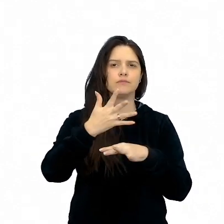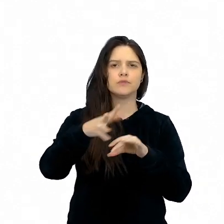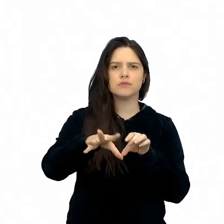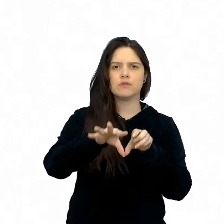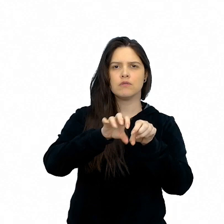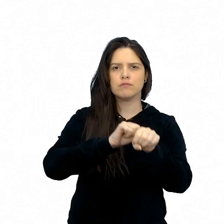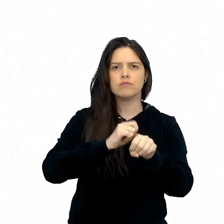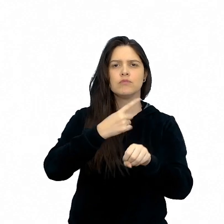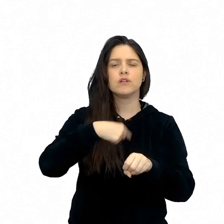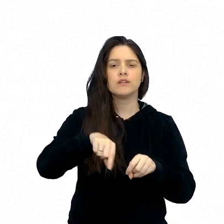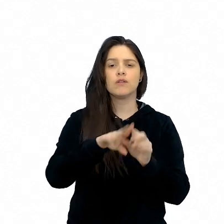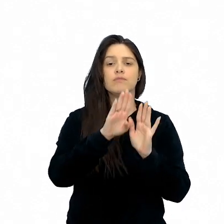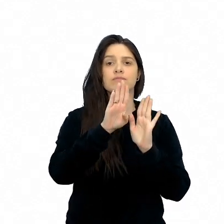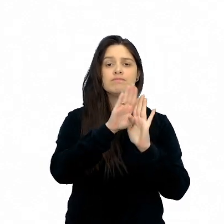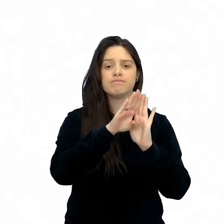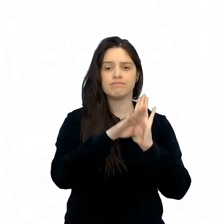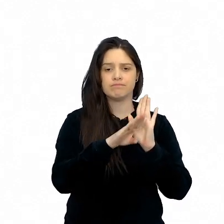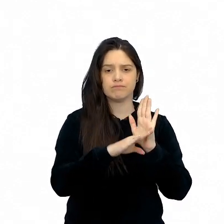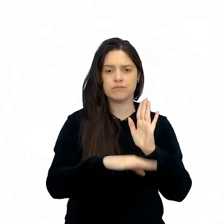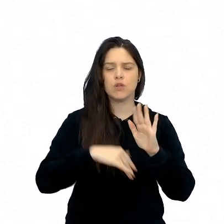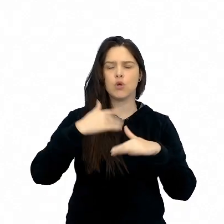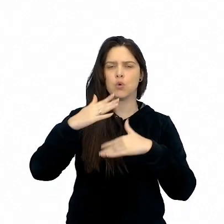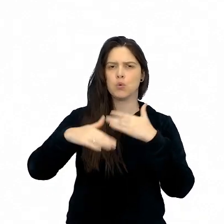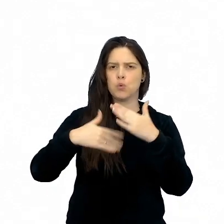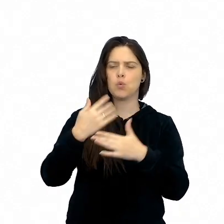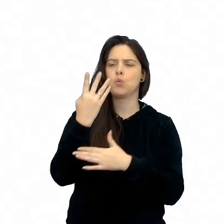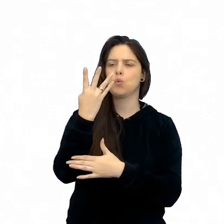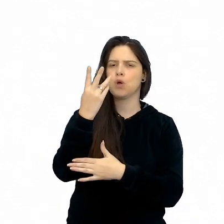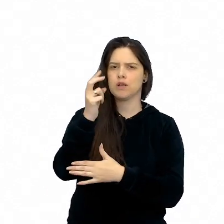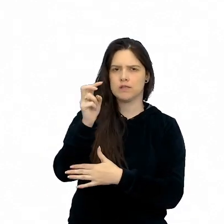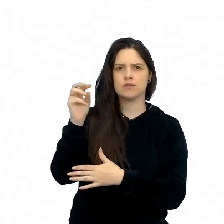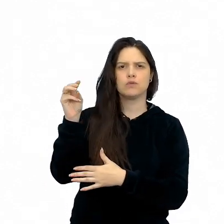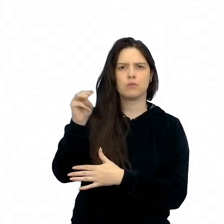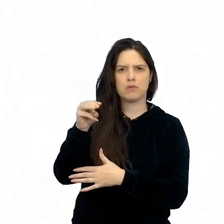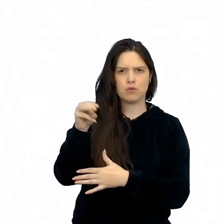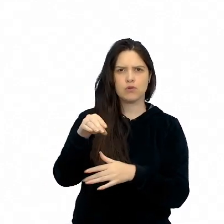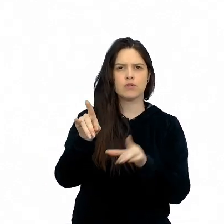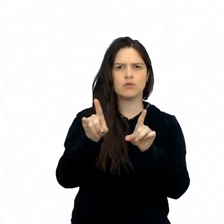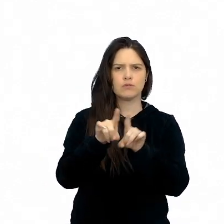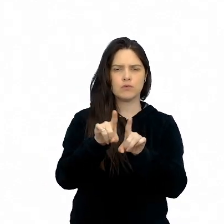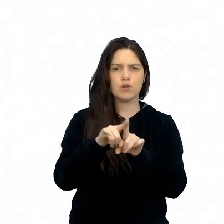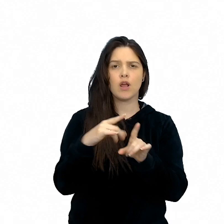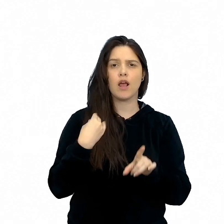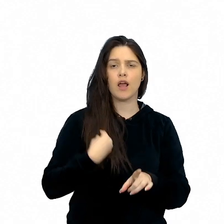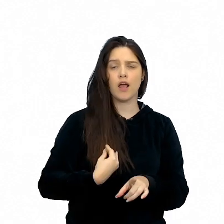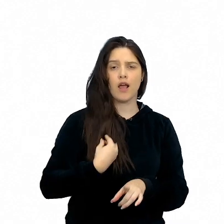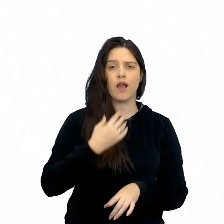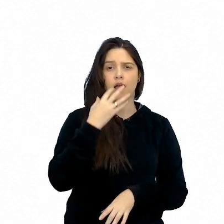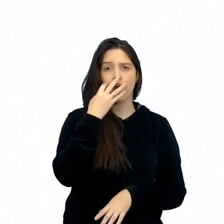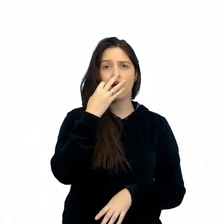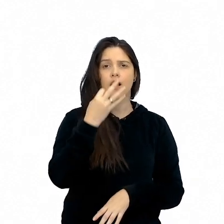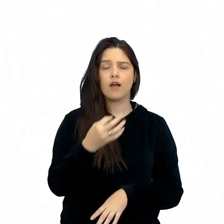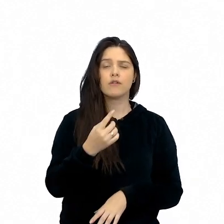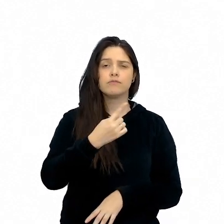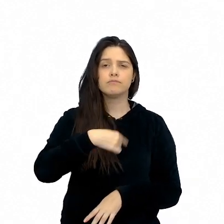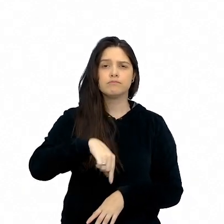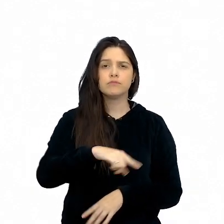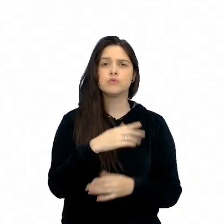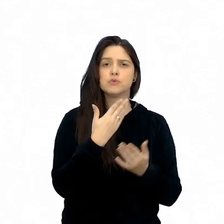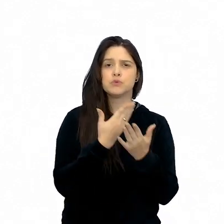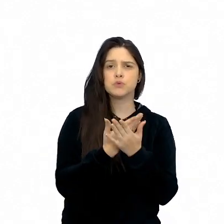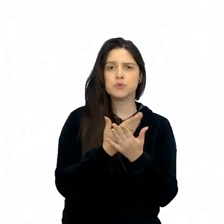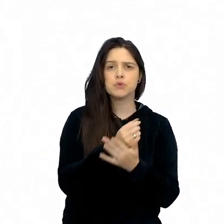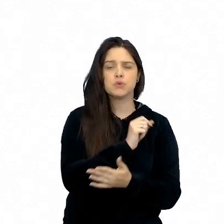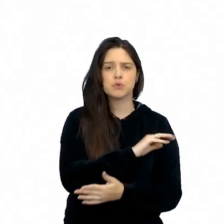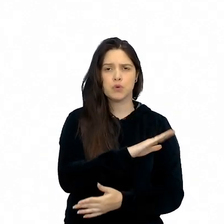para um desdobramento, onde nós temos mais 45 minutos, onde a gente, reunido com os pares, reunido com os nossos colegas, a gente